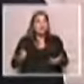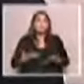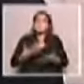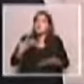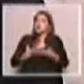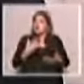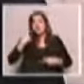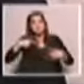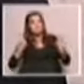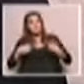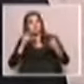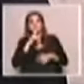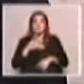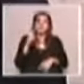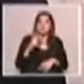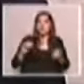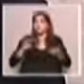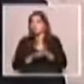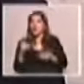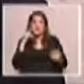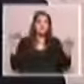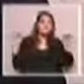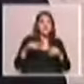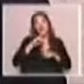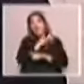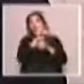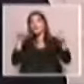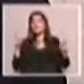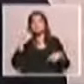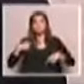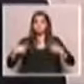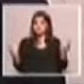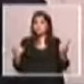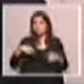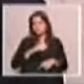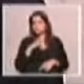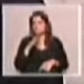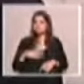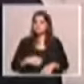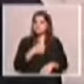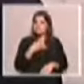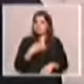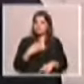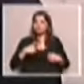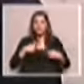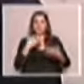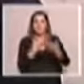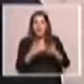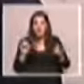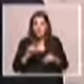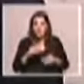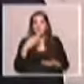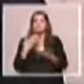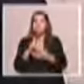trazer os média até nós e fazer passar as nossas mensagens. Uhum. Nós dizemos que sentimos muito e não contagiamos, contagioso é o preconceito.